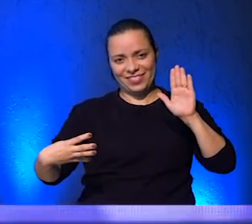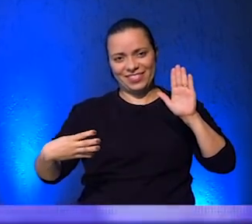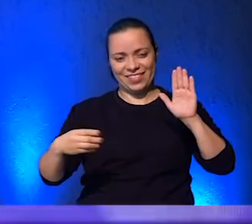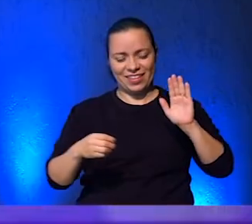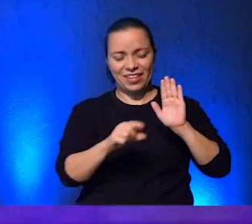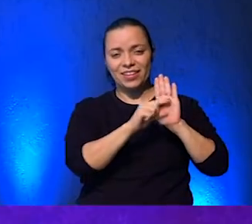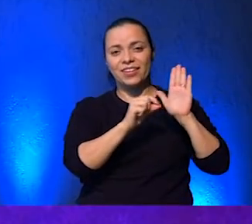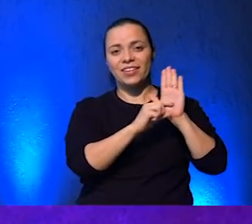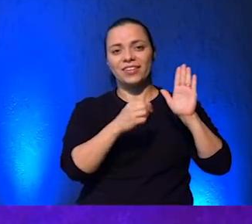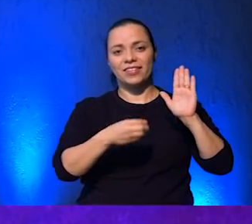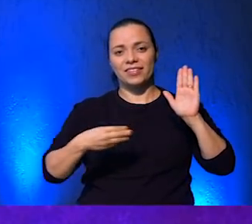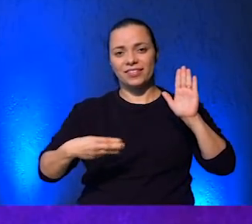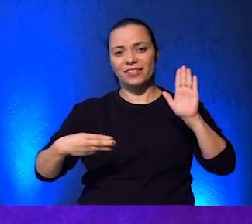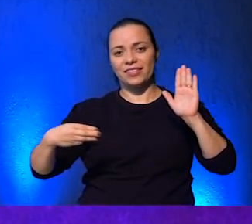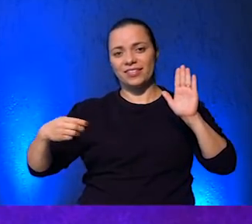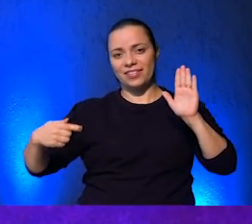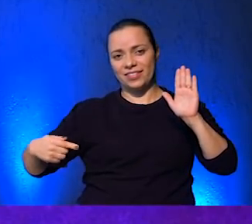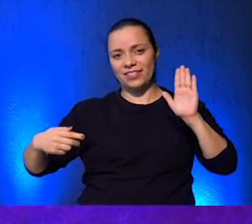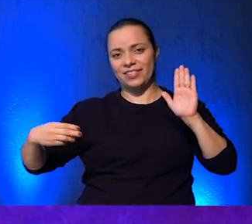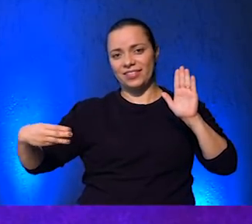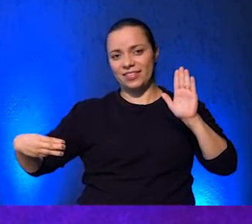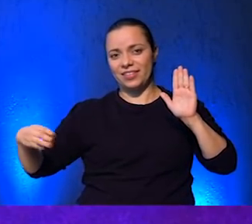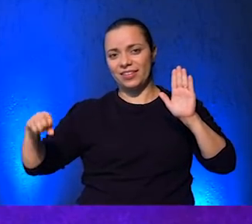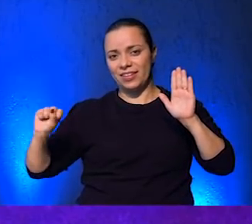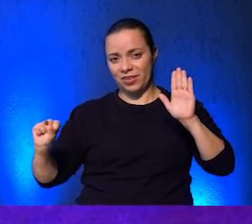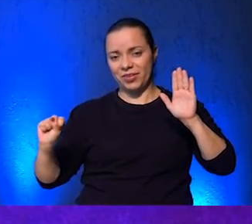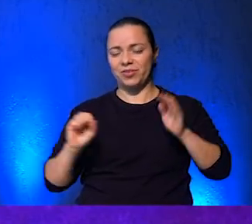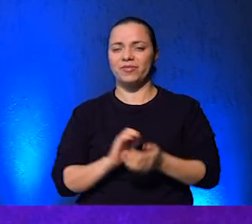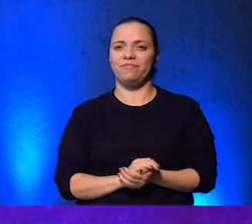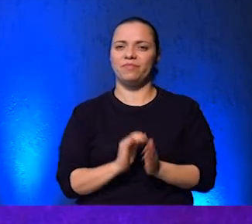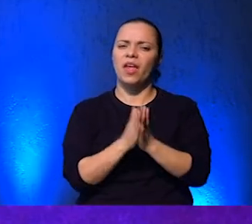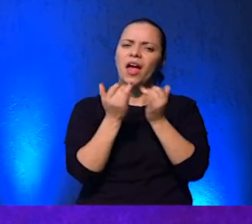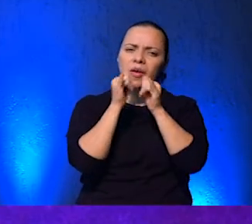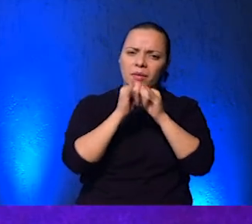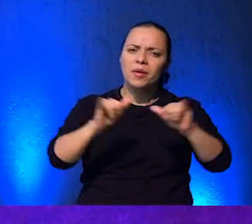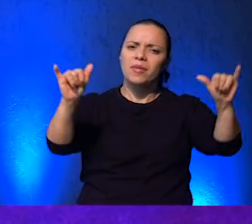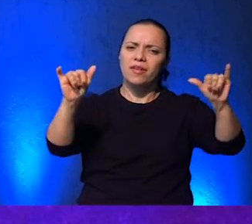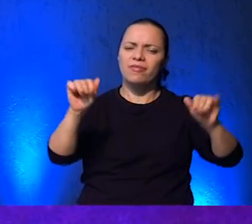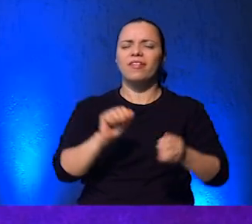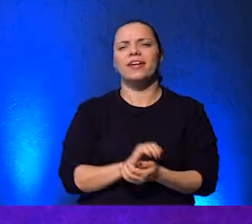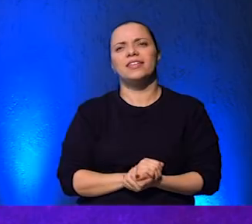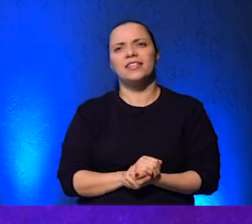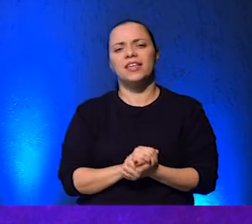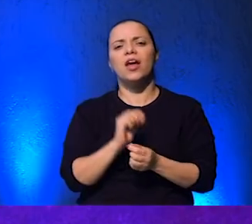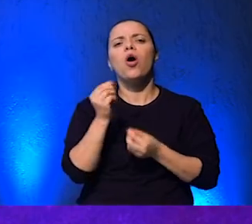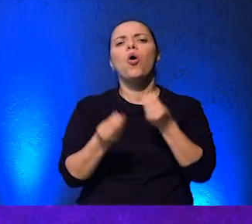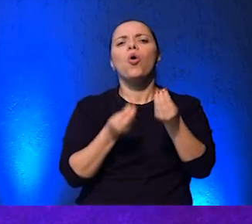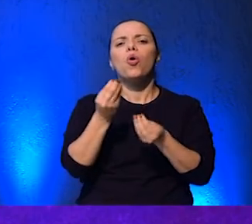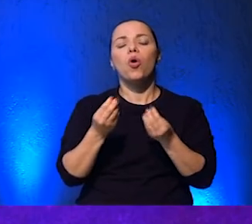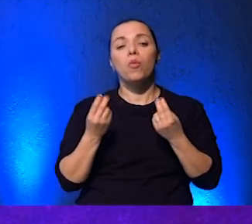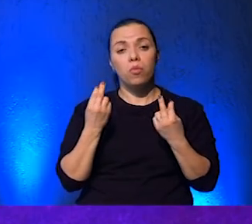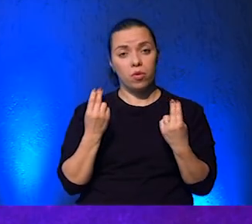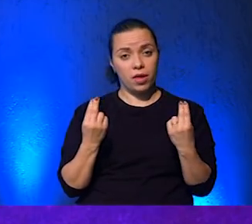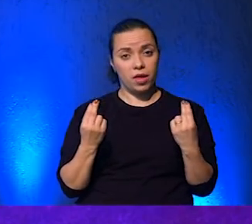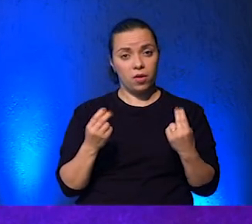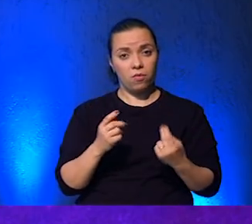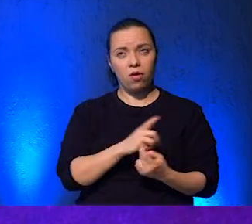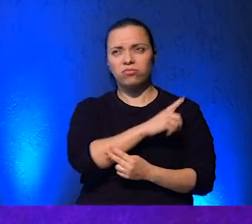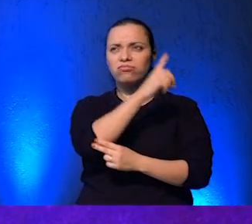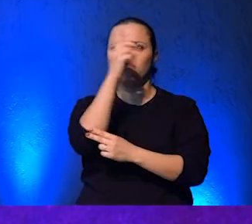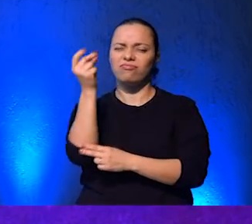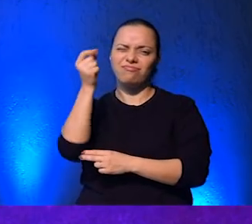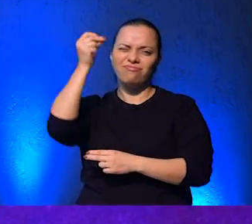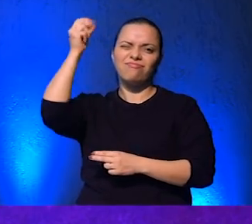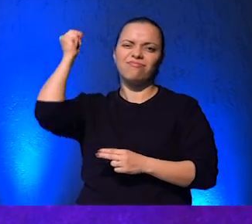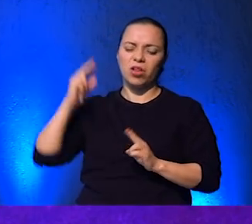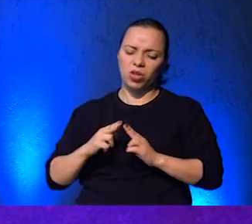a bíblia diz pois assim como foi nos dias de noé também será a vinda do filho do homem porquanto